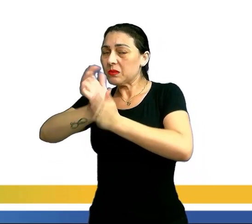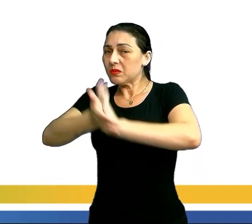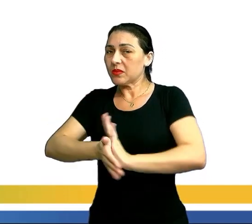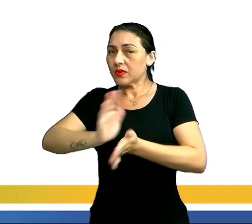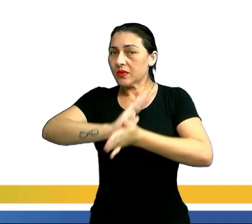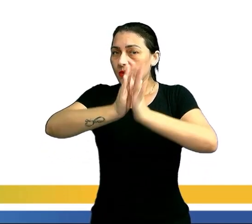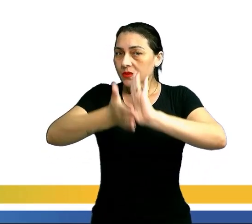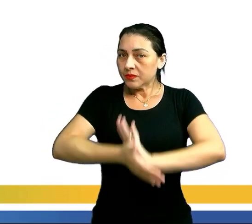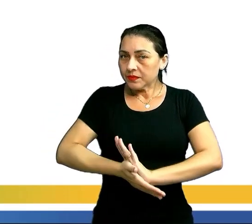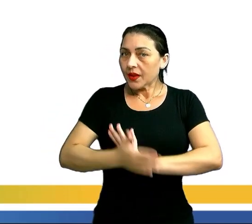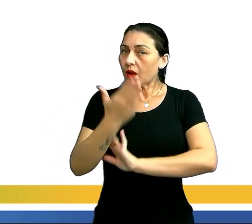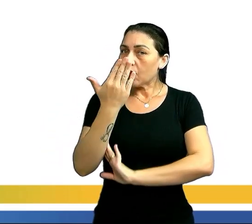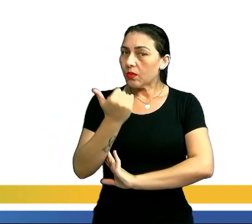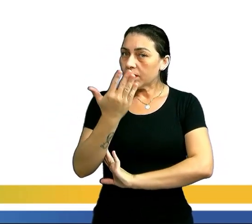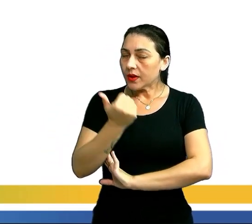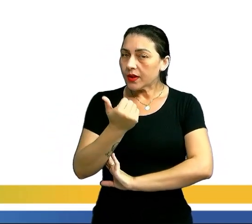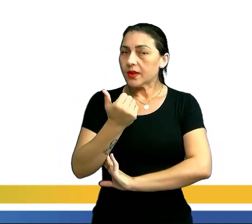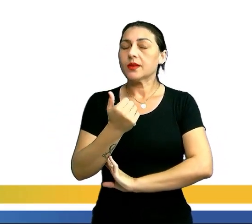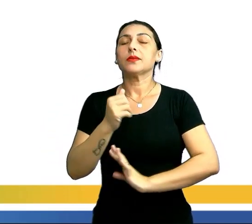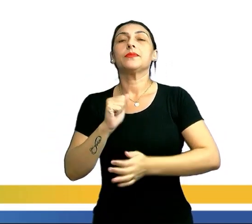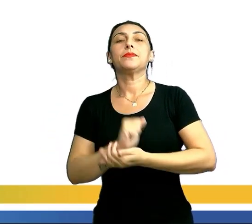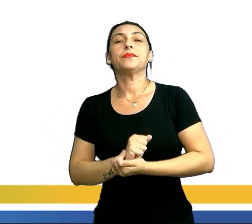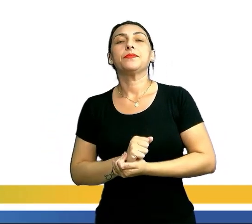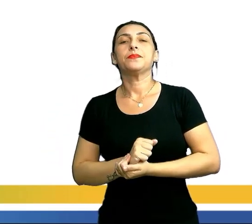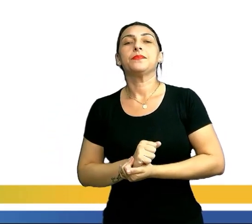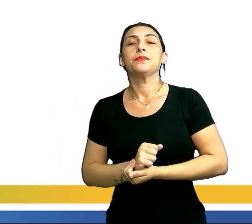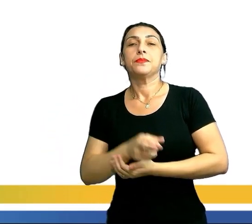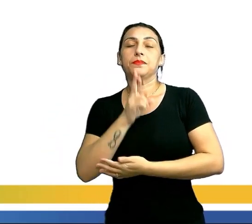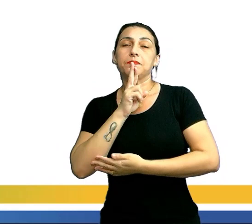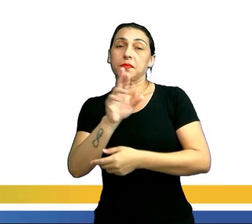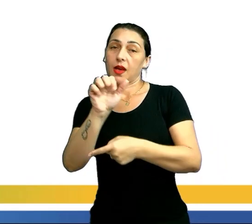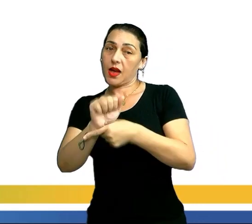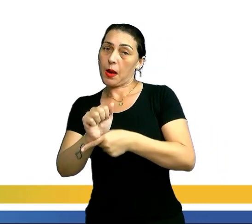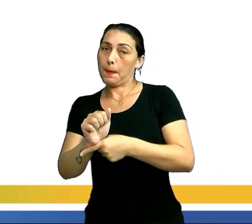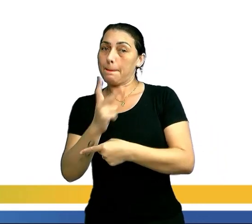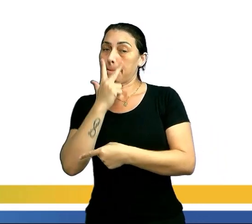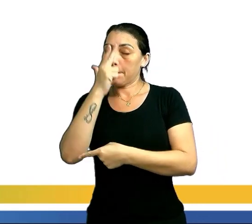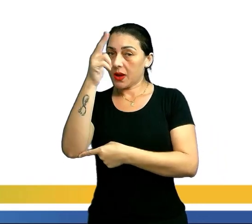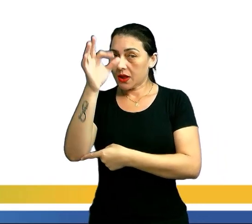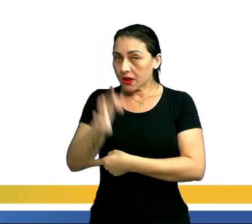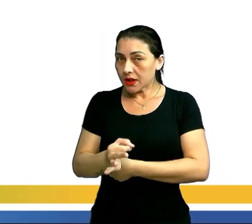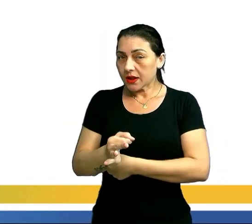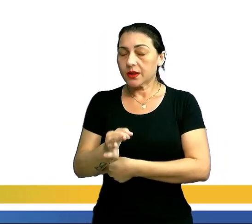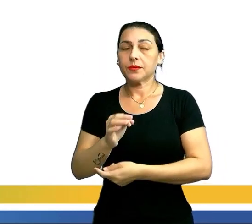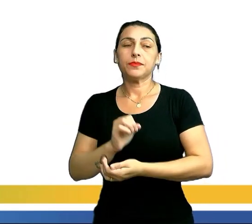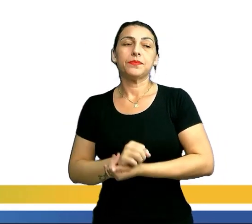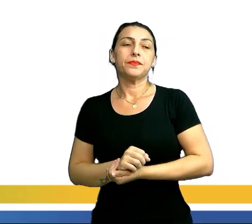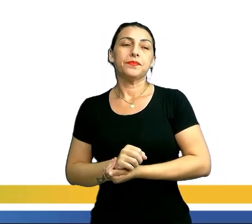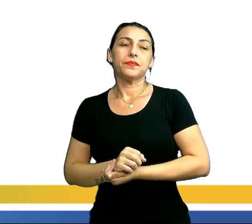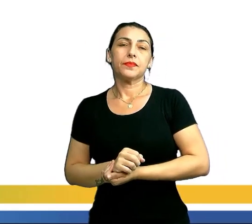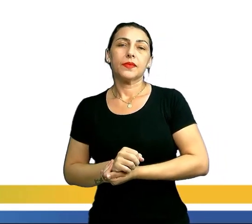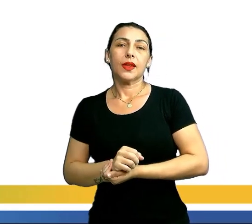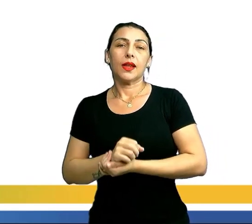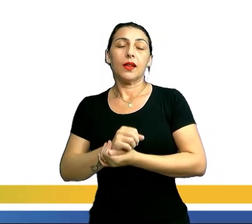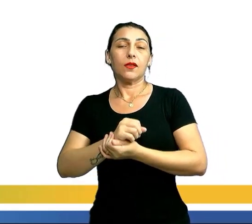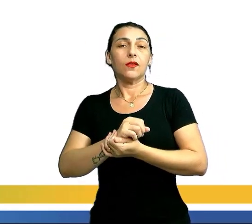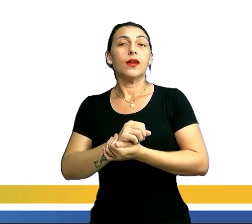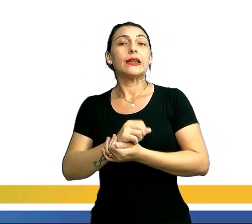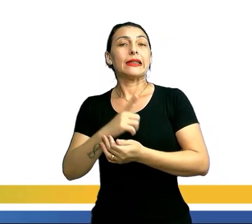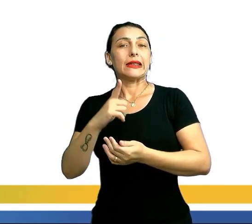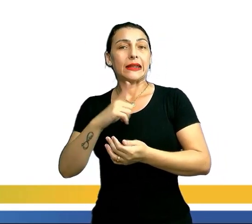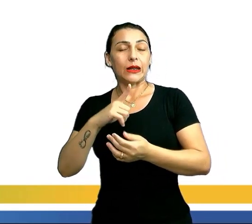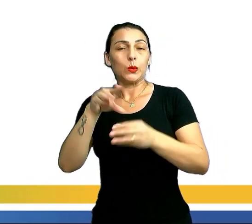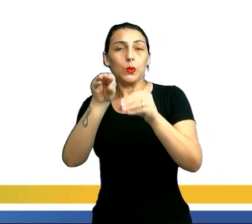degradam compostos. Então, aparentemente, a resposta A está correta. E aí, assim, ele vai